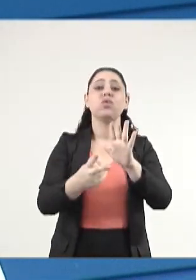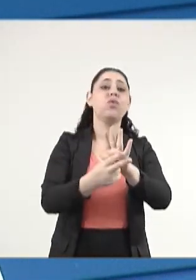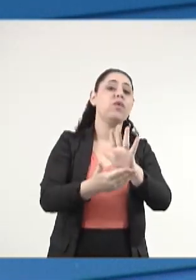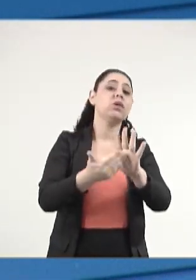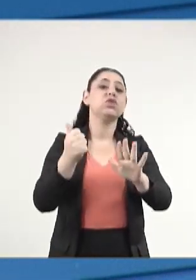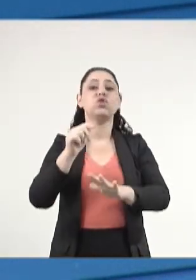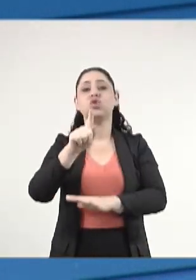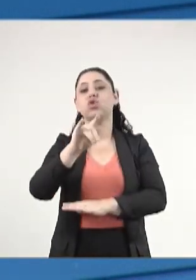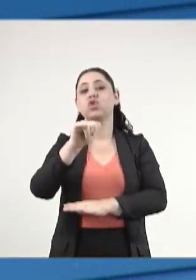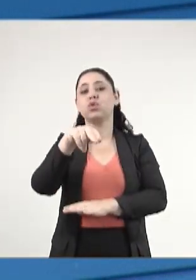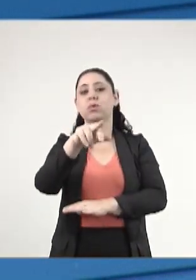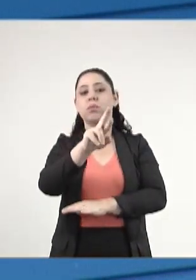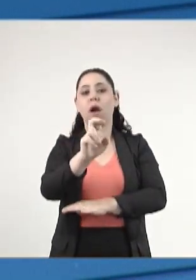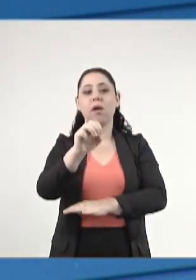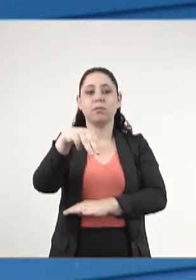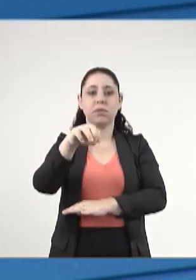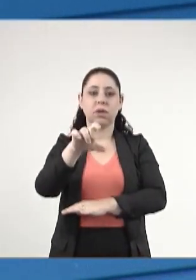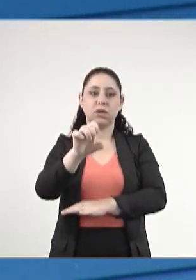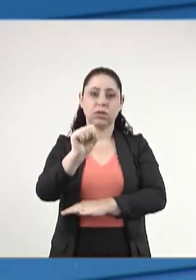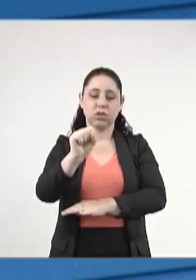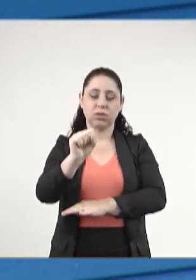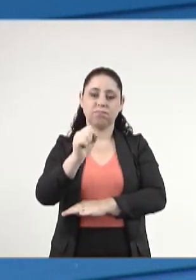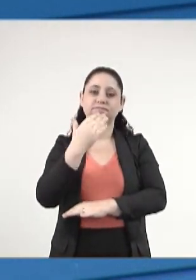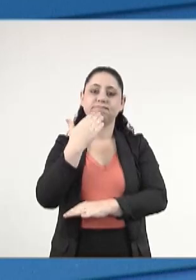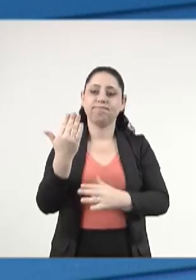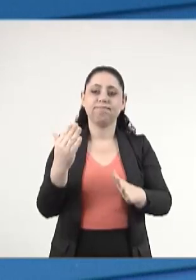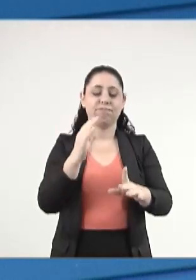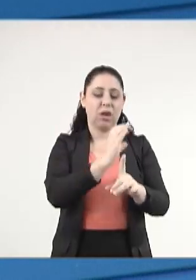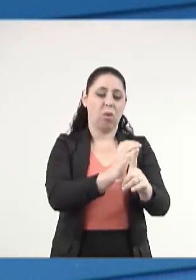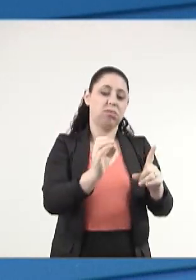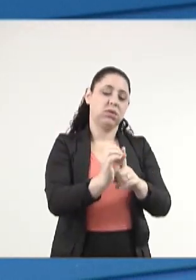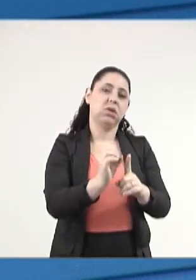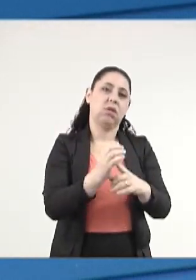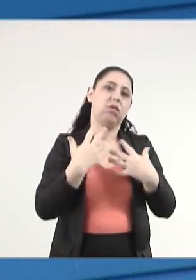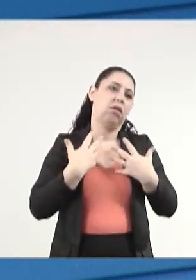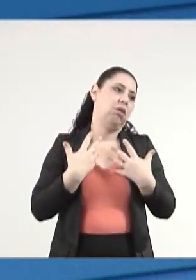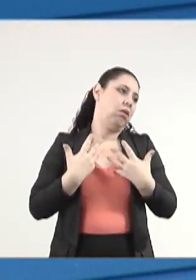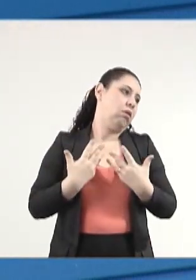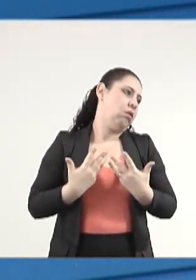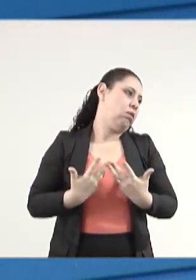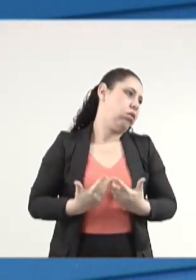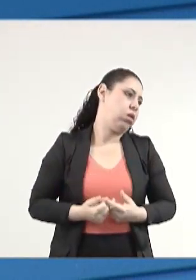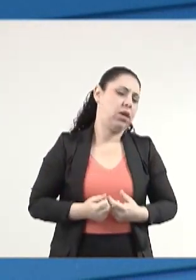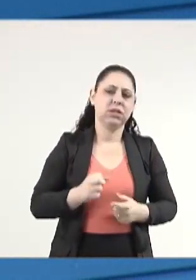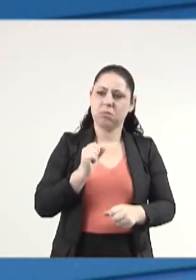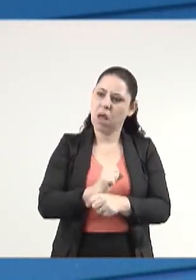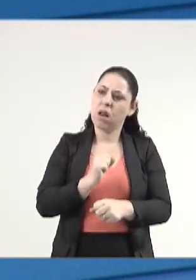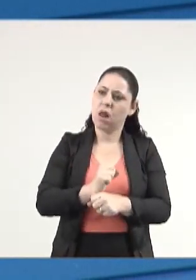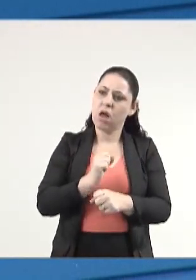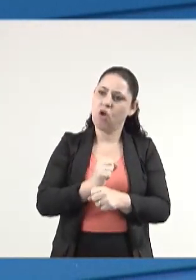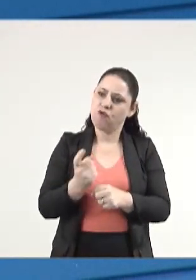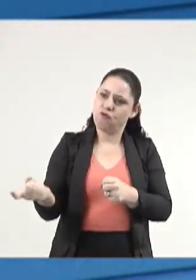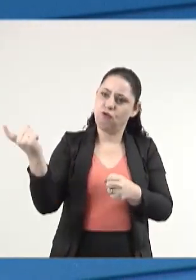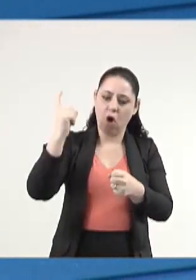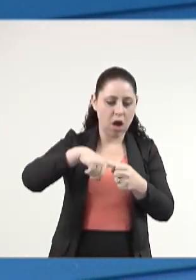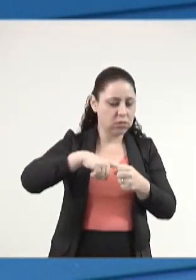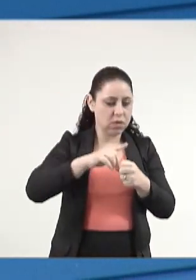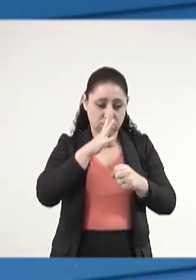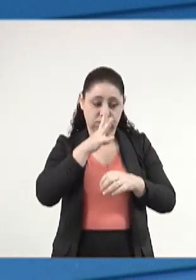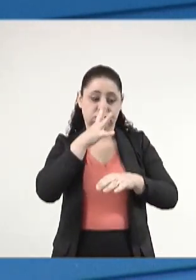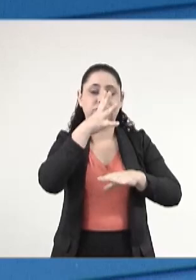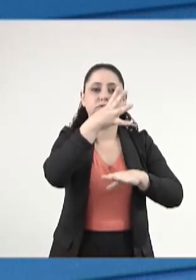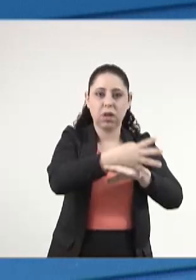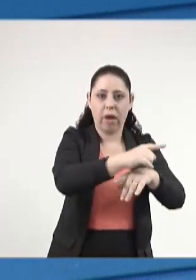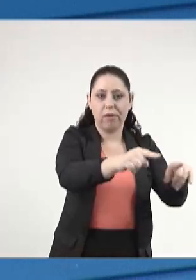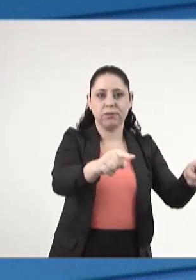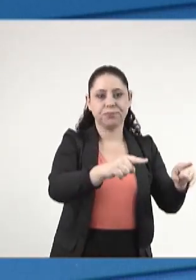ministro Gilmar Mendes, né? E com isso a comunidade, cansada de esperar a solução, retoma a área, e aí